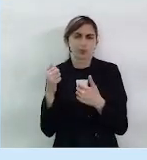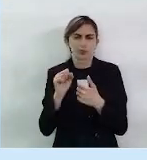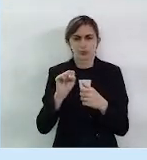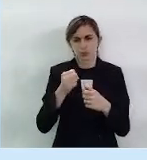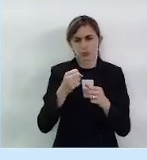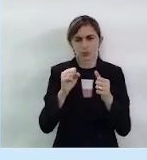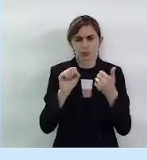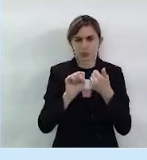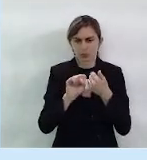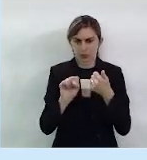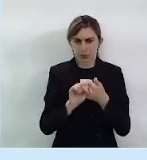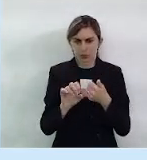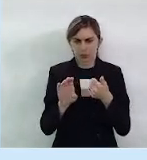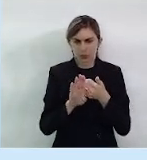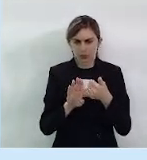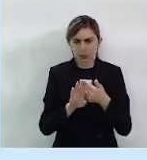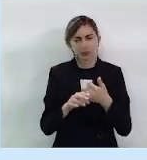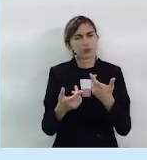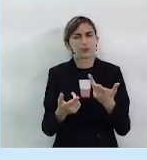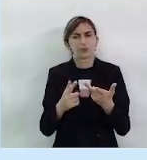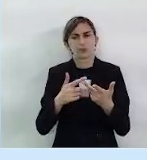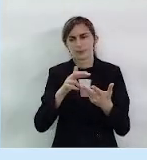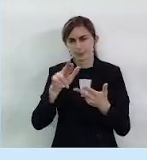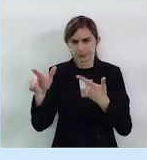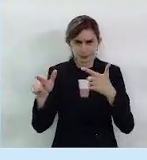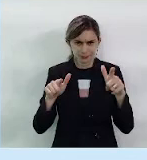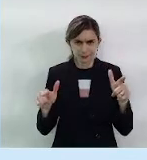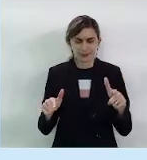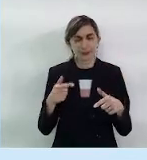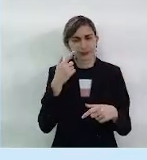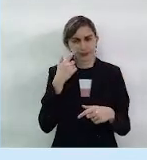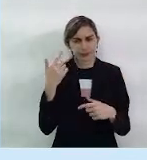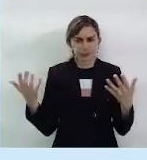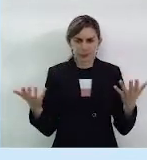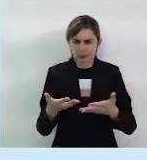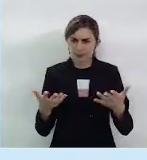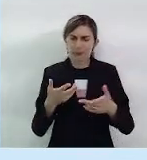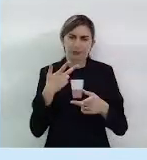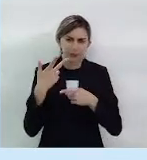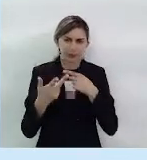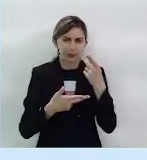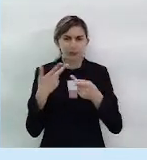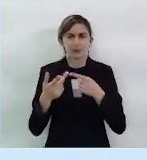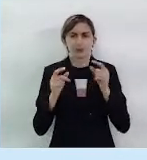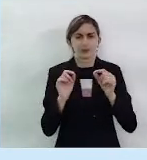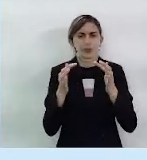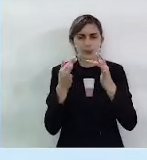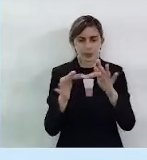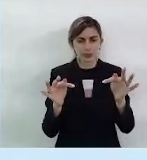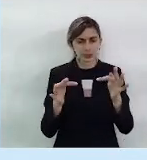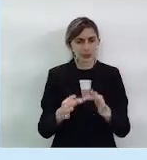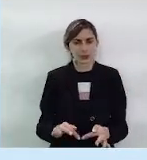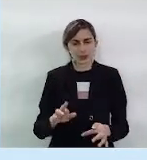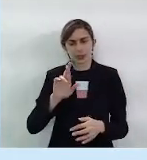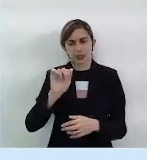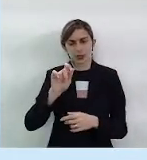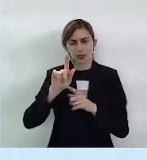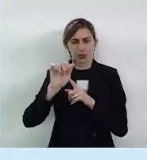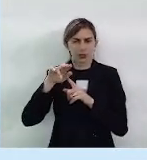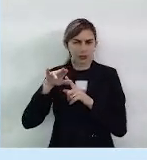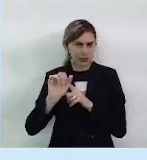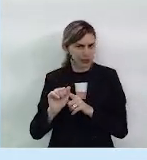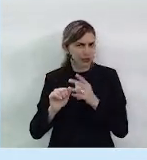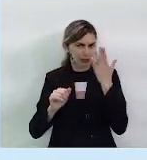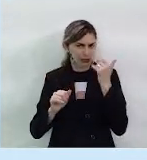e os seus determinantes, tá? Vamos agora para falar um pouquinho sobre sintaxe de regência. Vocês sabem o